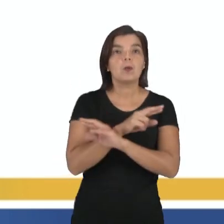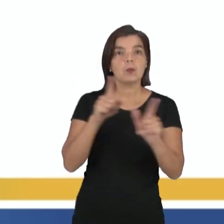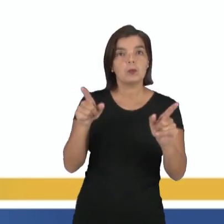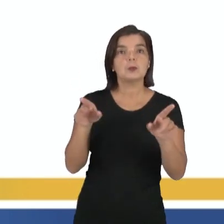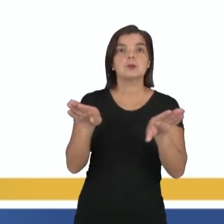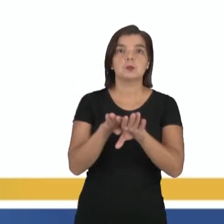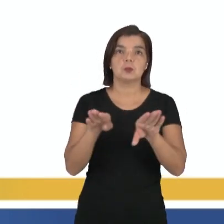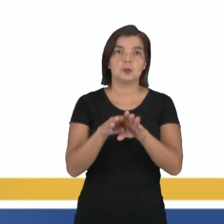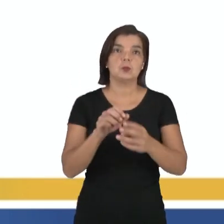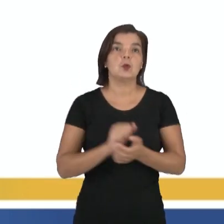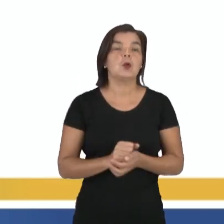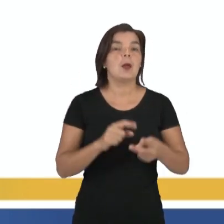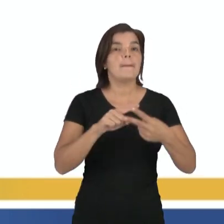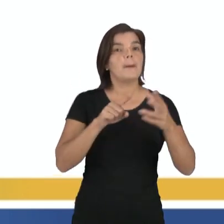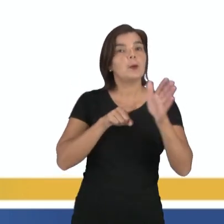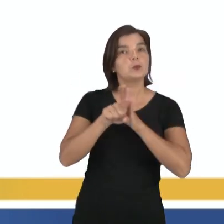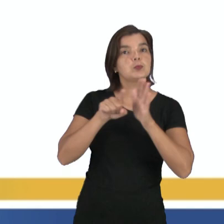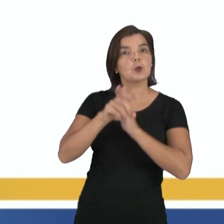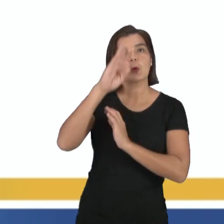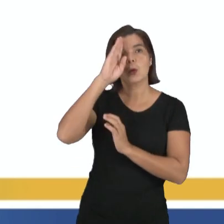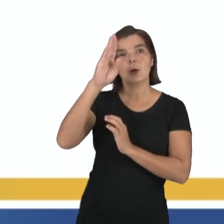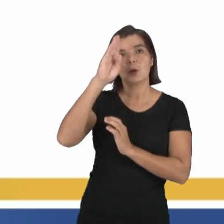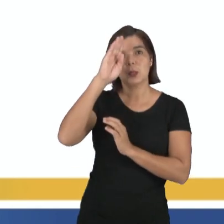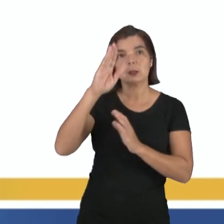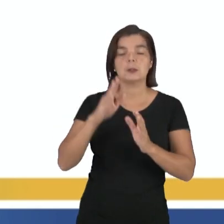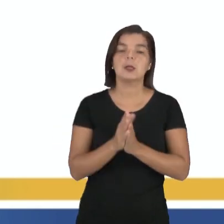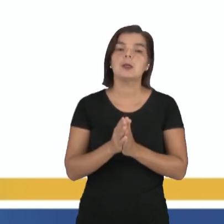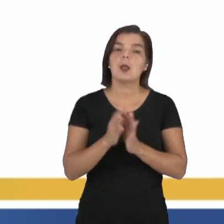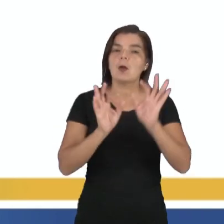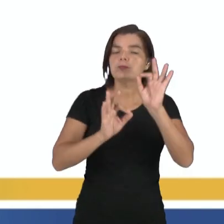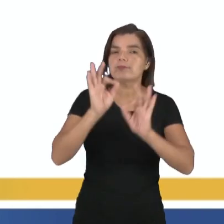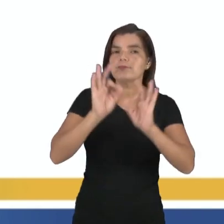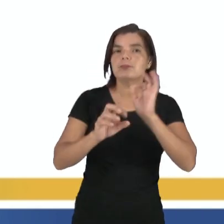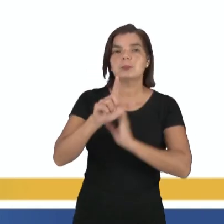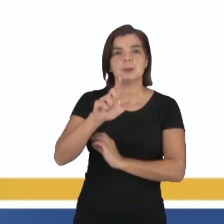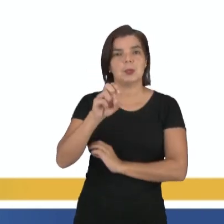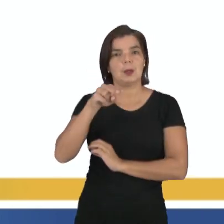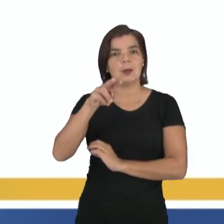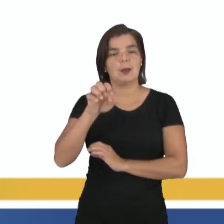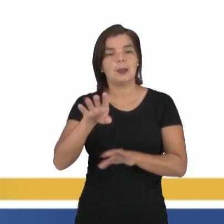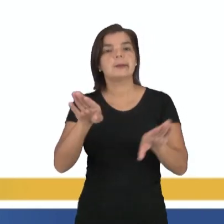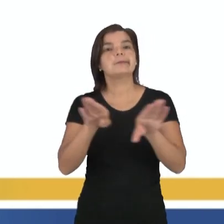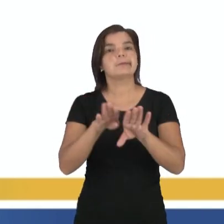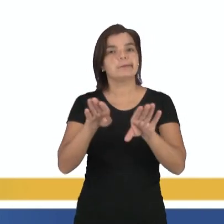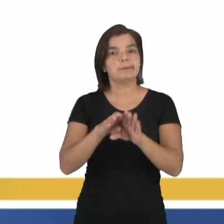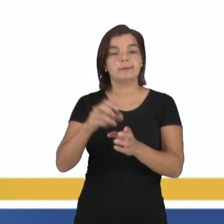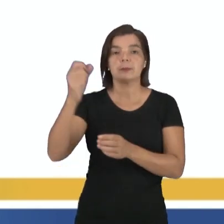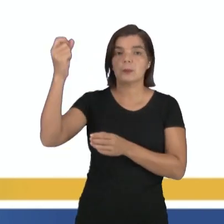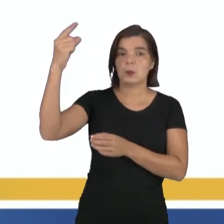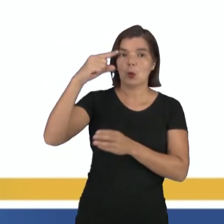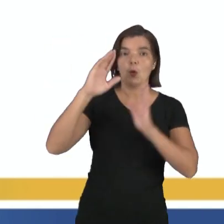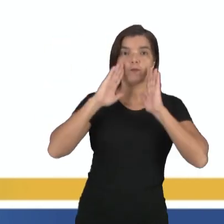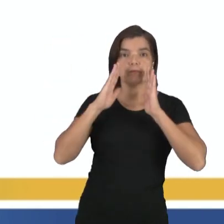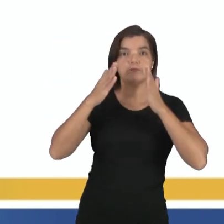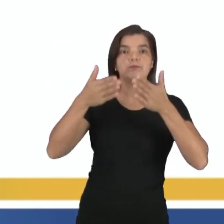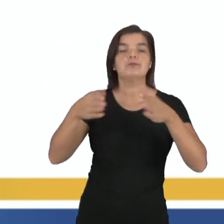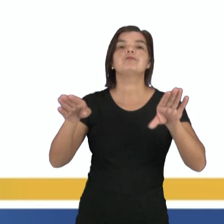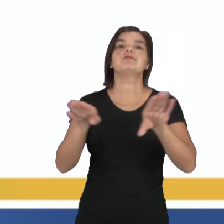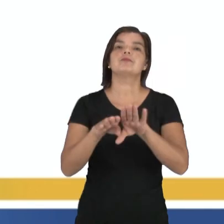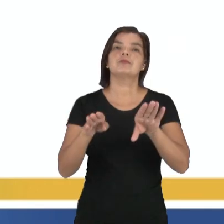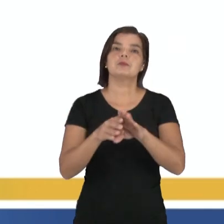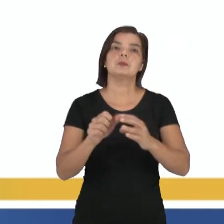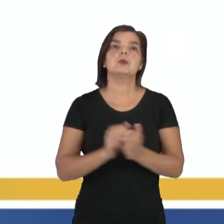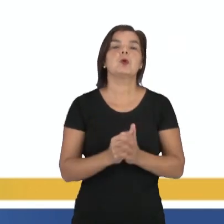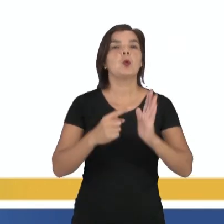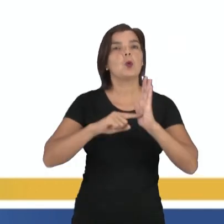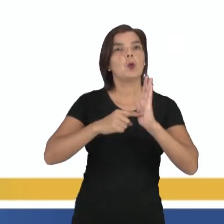lente convergente de uma lente divergente, principalmente, é o formato dessa lente. A partir do formato, esses raios serão focados para um